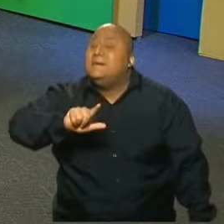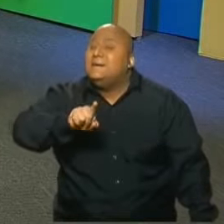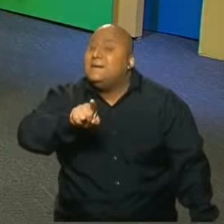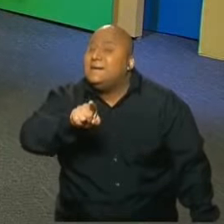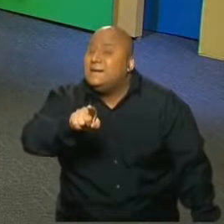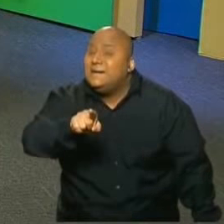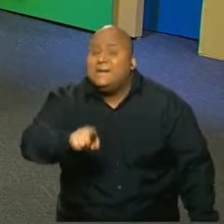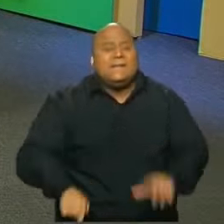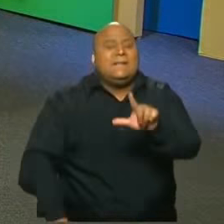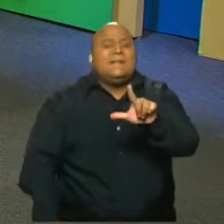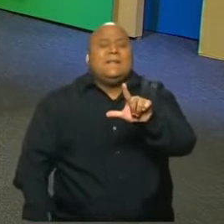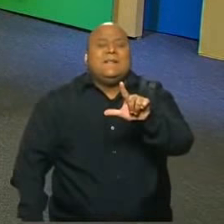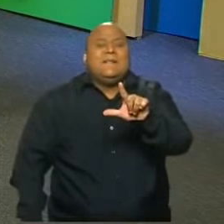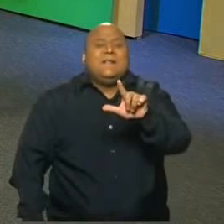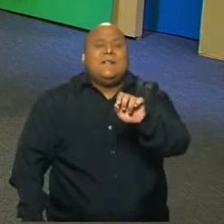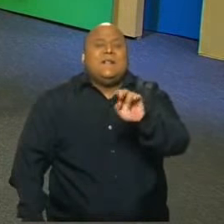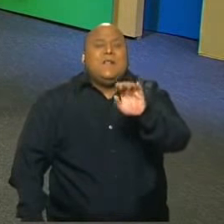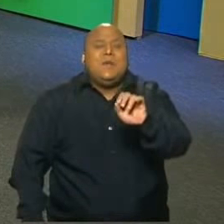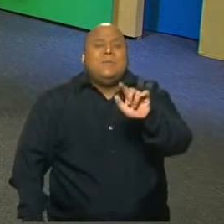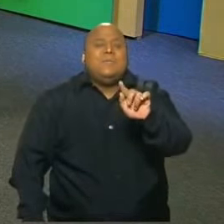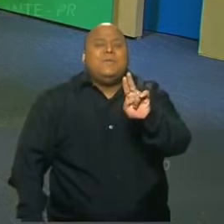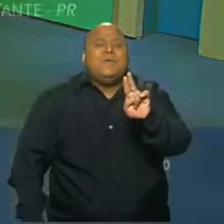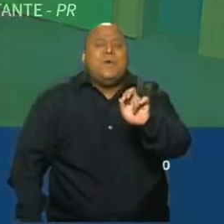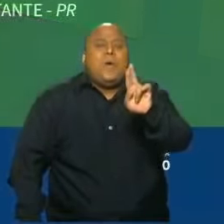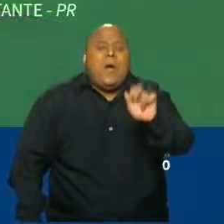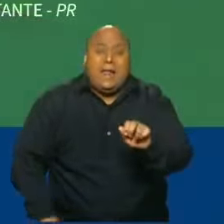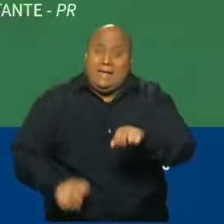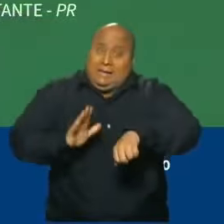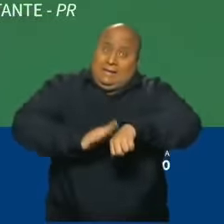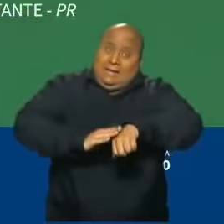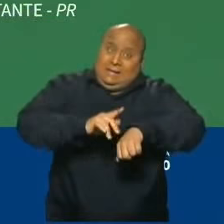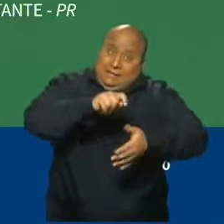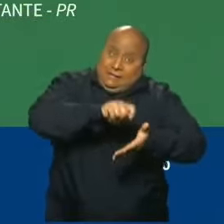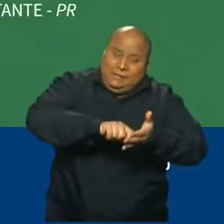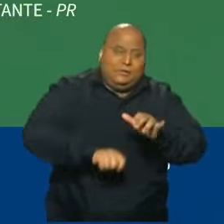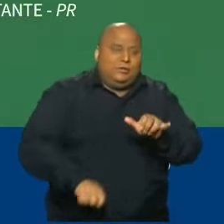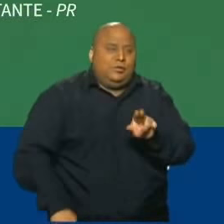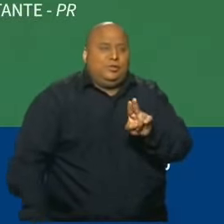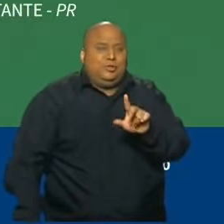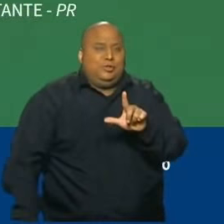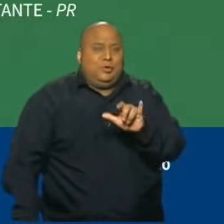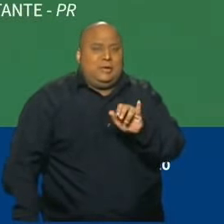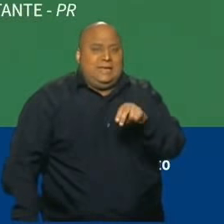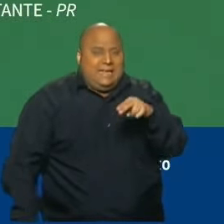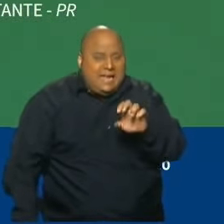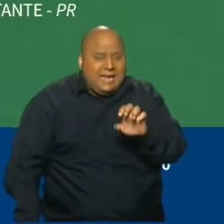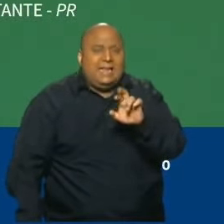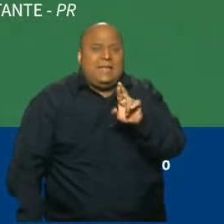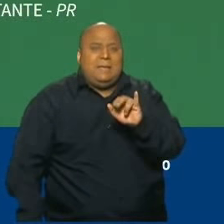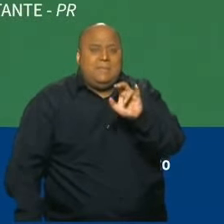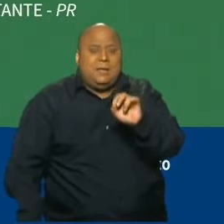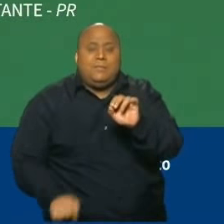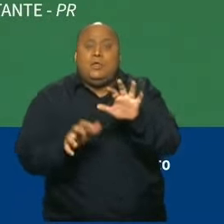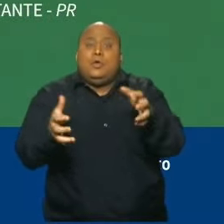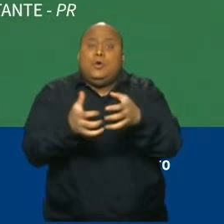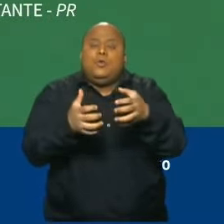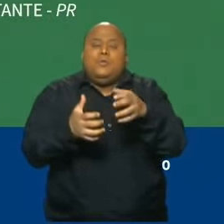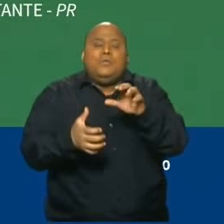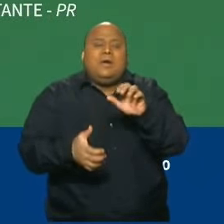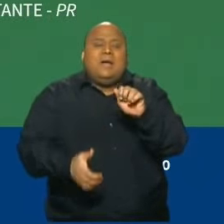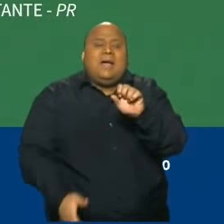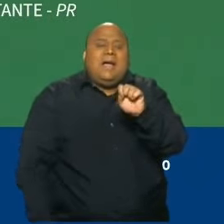vamos descobrir, Lobo Guará, Nosso Pantanal, autoria de Juliane Carla Ribeiro e Joãozinho, interpretação banda Casa